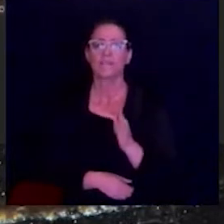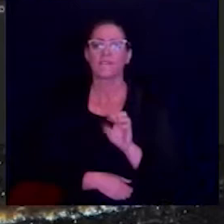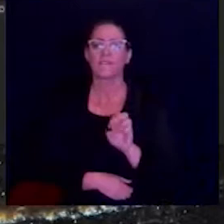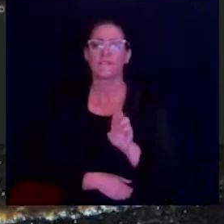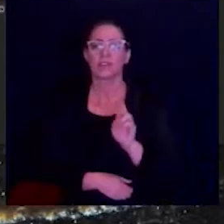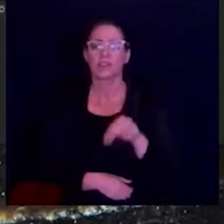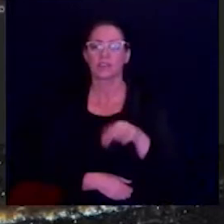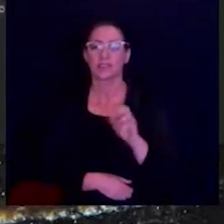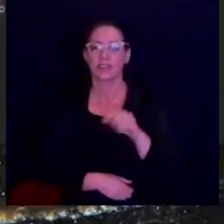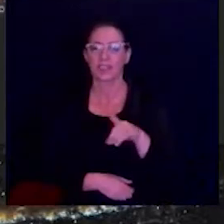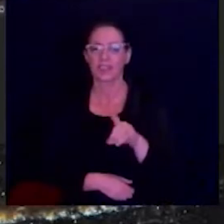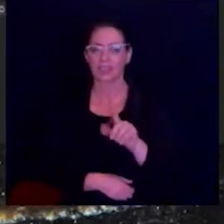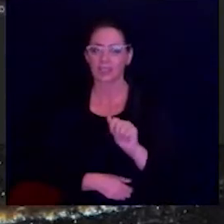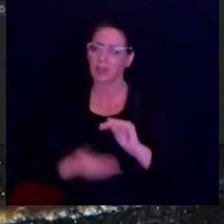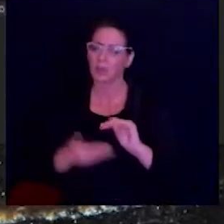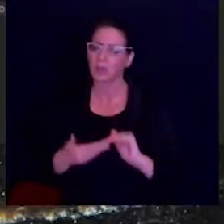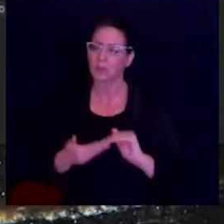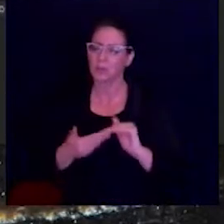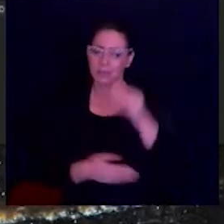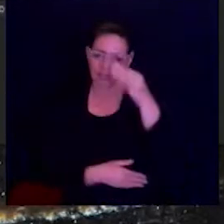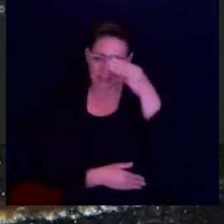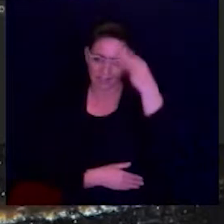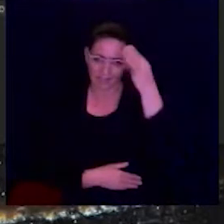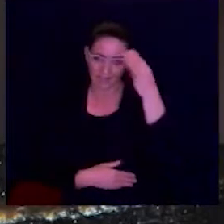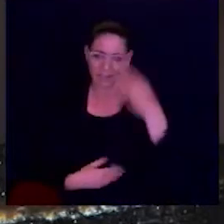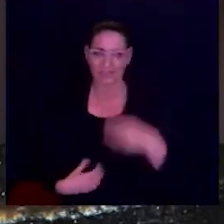Siqueira Souza, para saudar suas afiliadas.